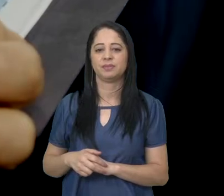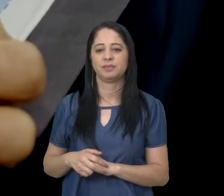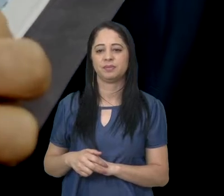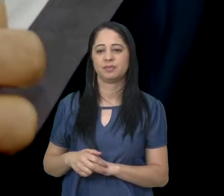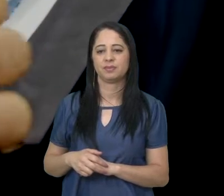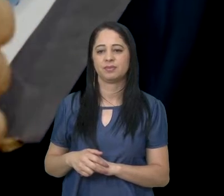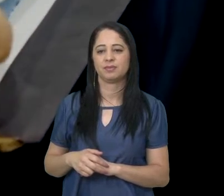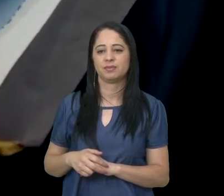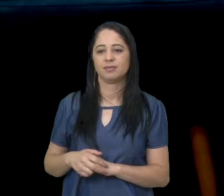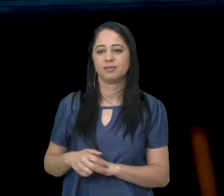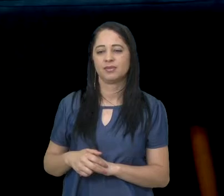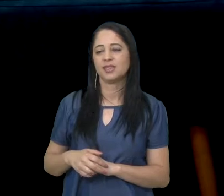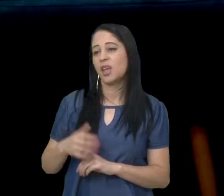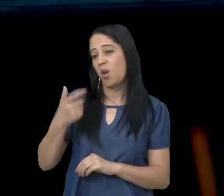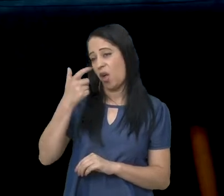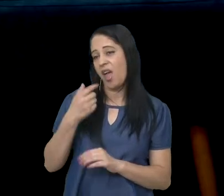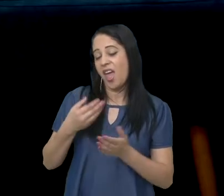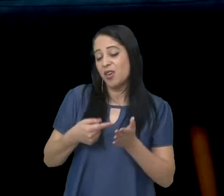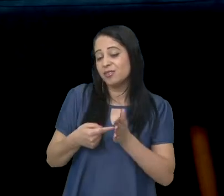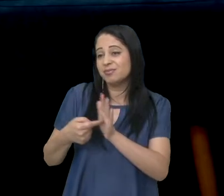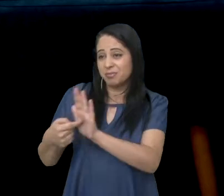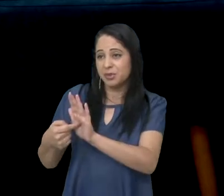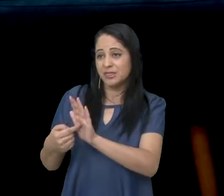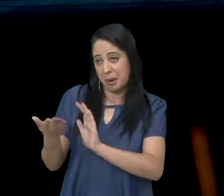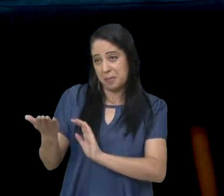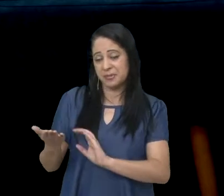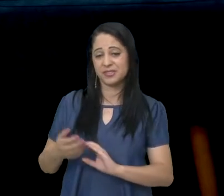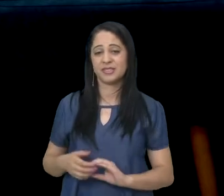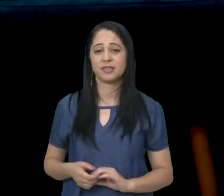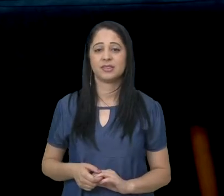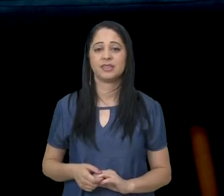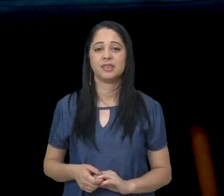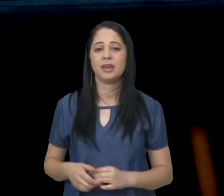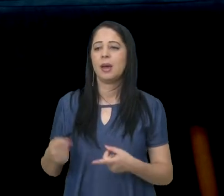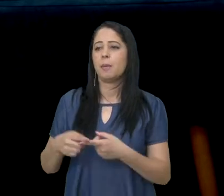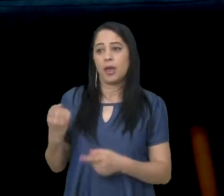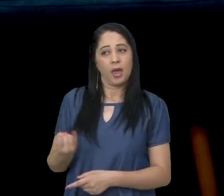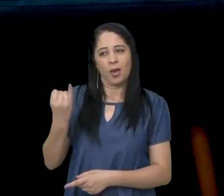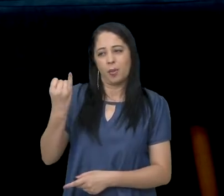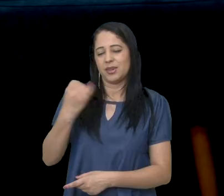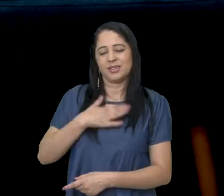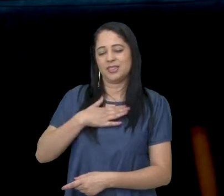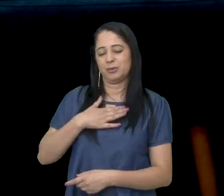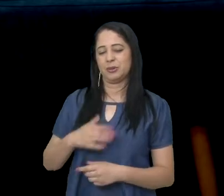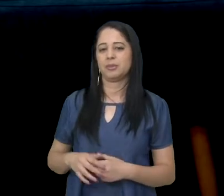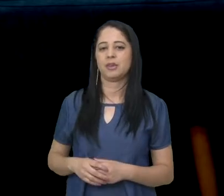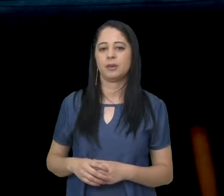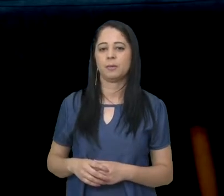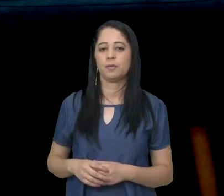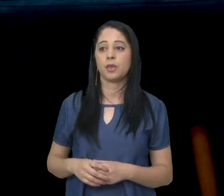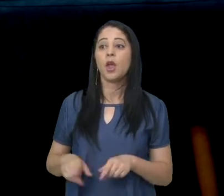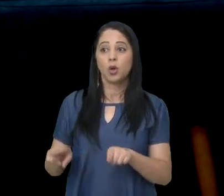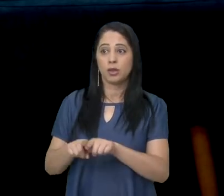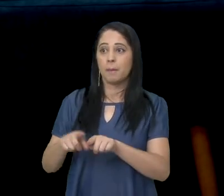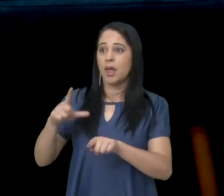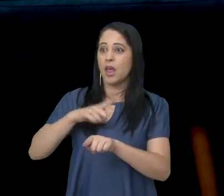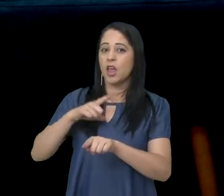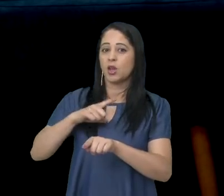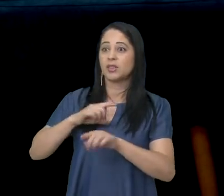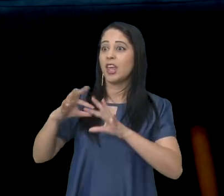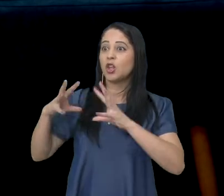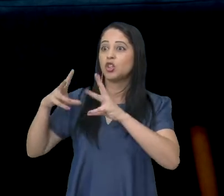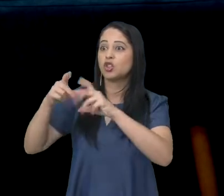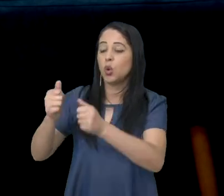coletiva. Então é isso que eu trouxe aqui, que eu acho que é muito importante para mim. Eu tenho também todos